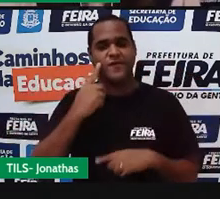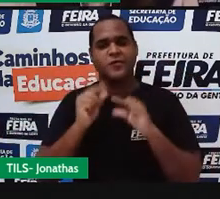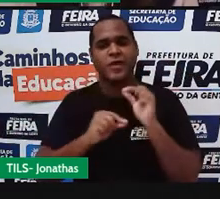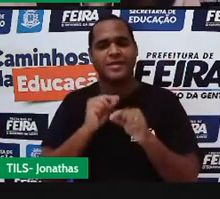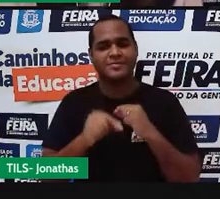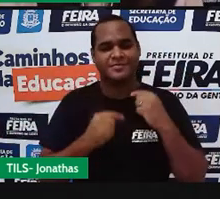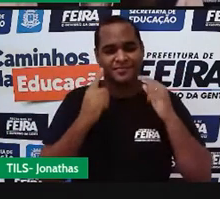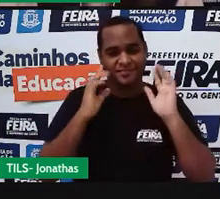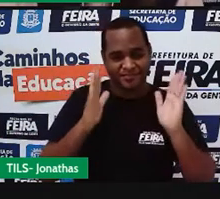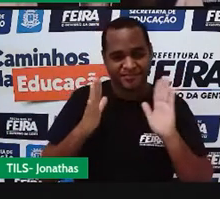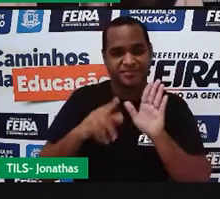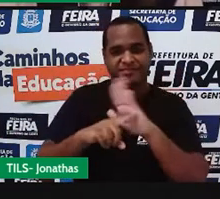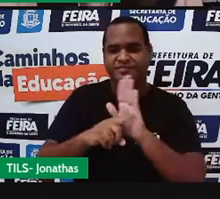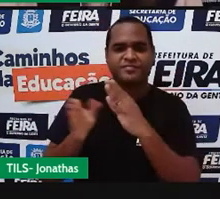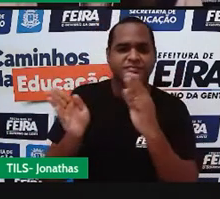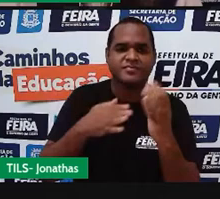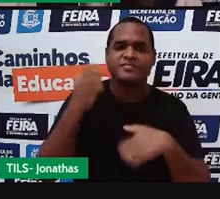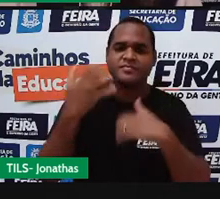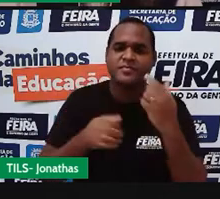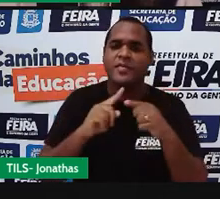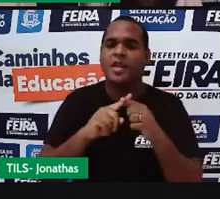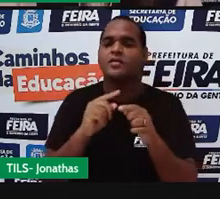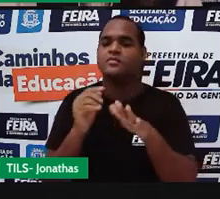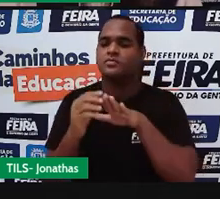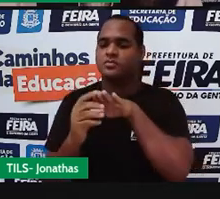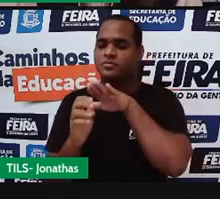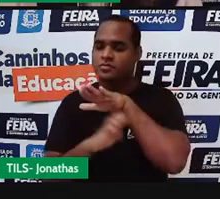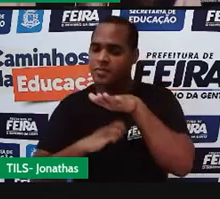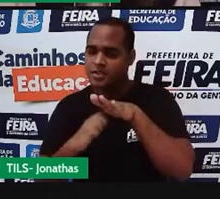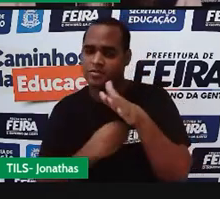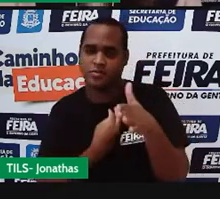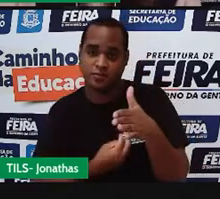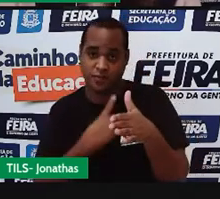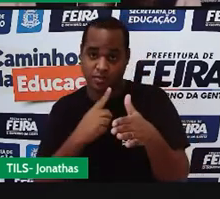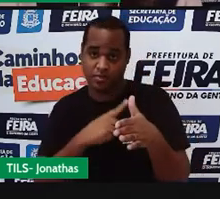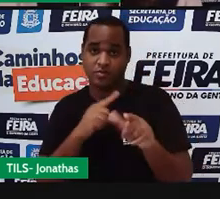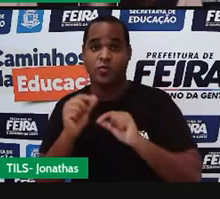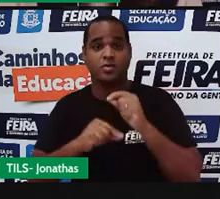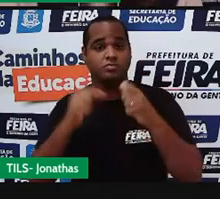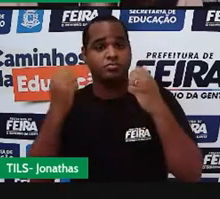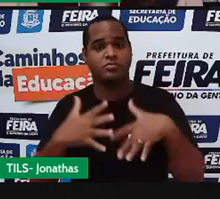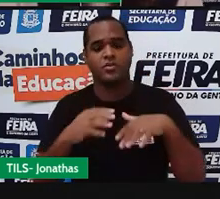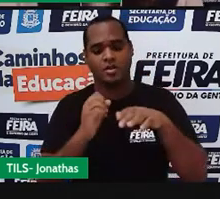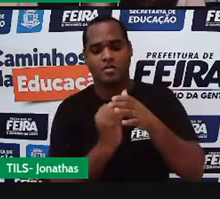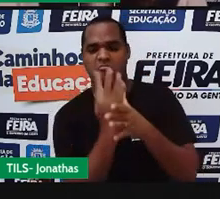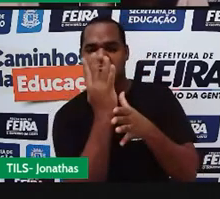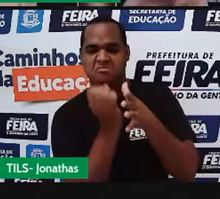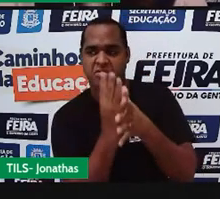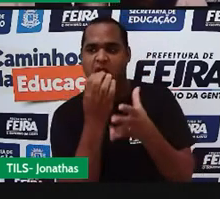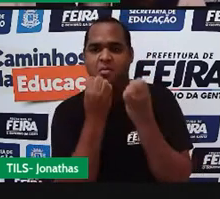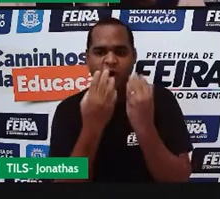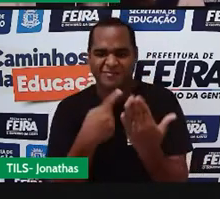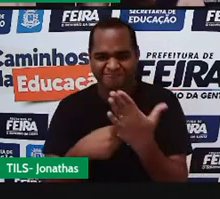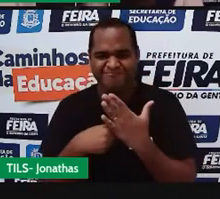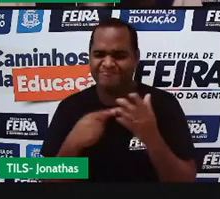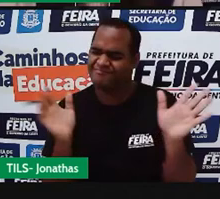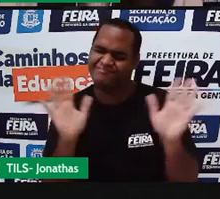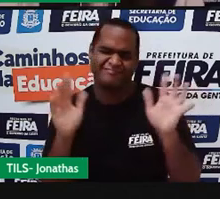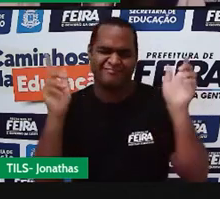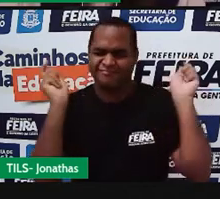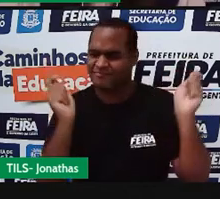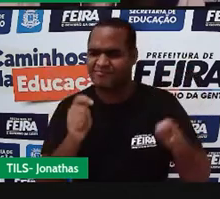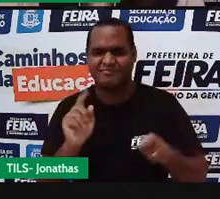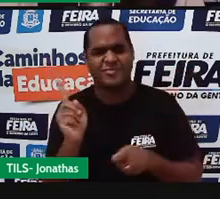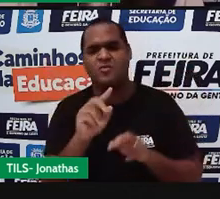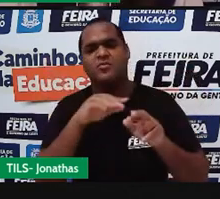vocês que vocês viram também lá no vídeo Então as fábricas ela é através da chaminé esses gases são poluentes são ricos nesses